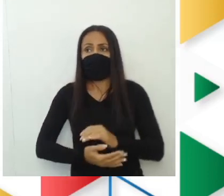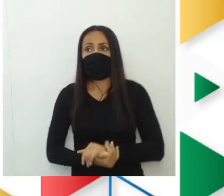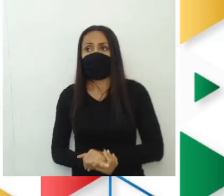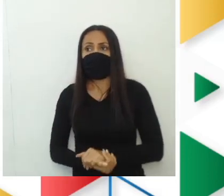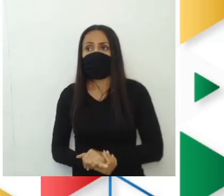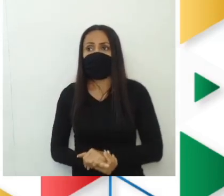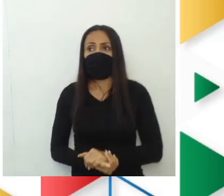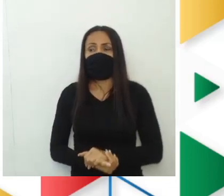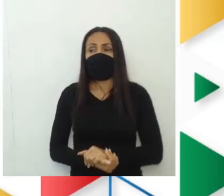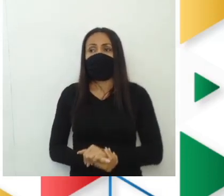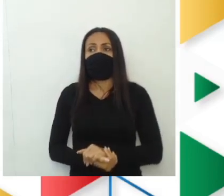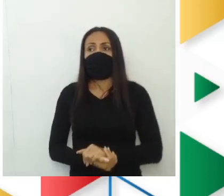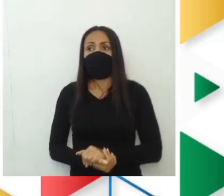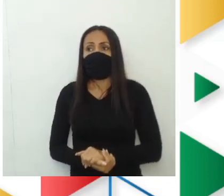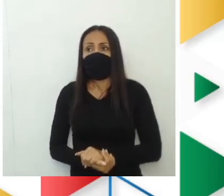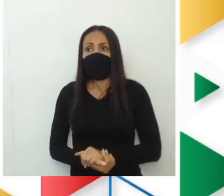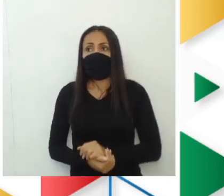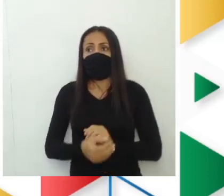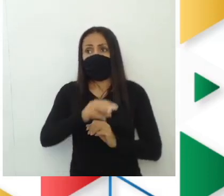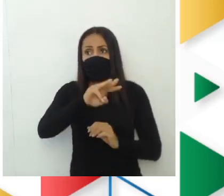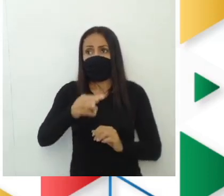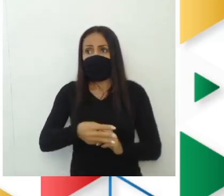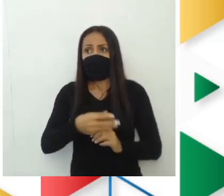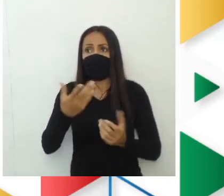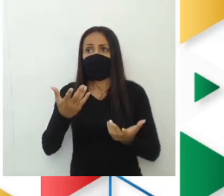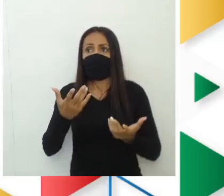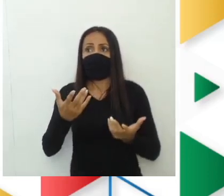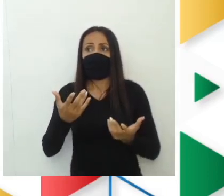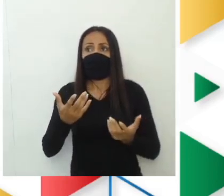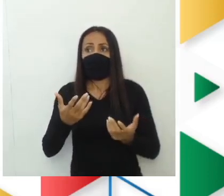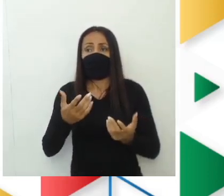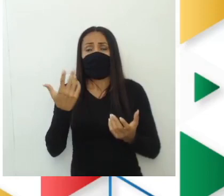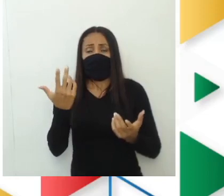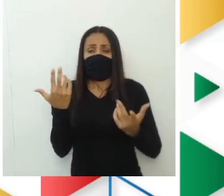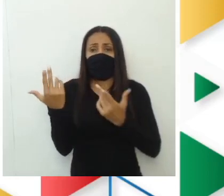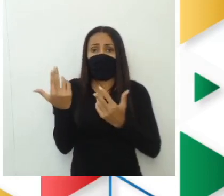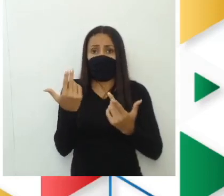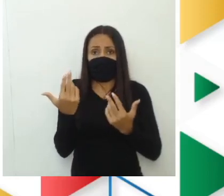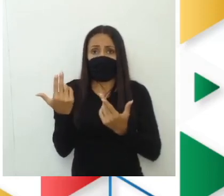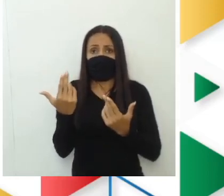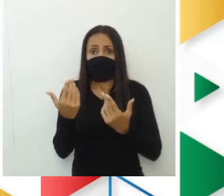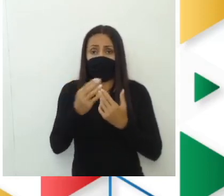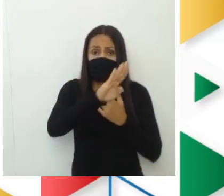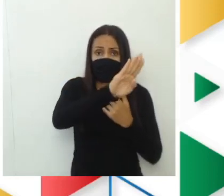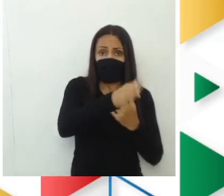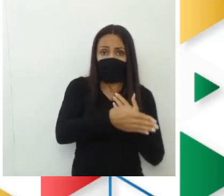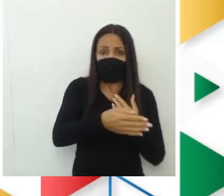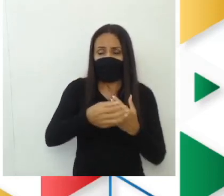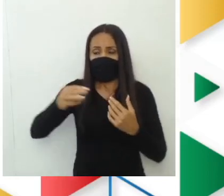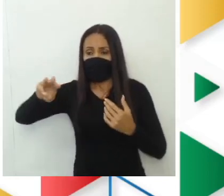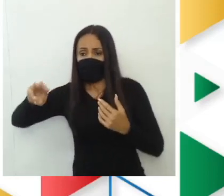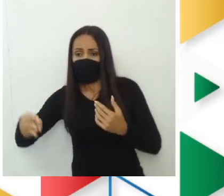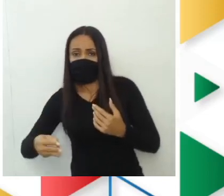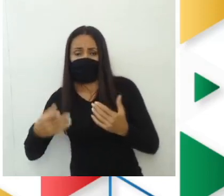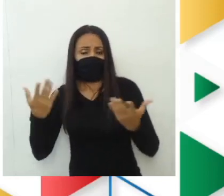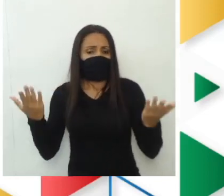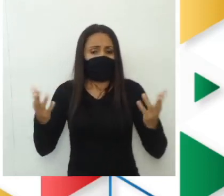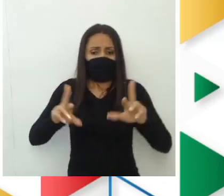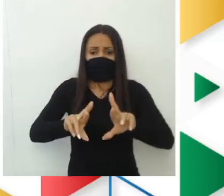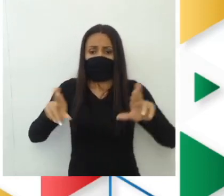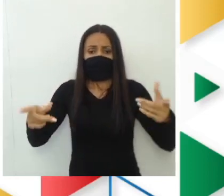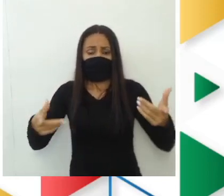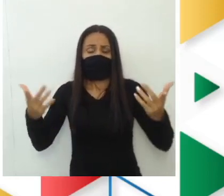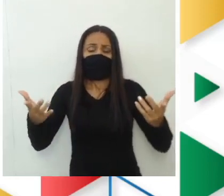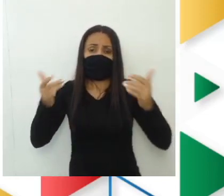corrige e diz: 1 bilhão é o mesmo que 1.000 milhões. Qual a diferença entre essas